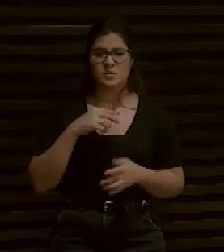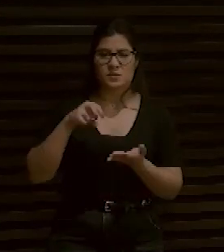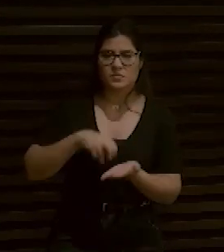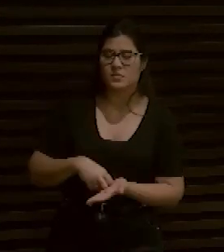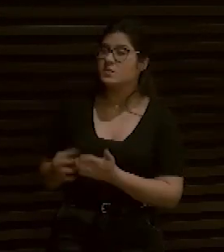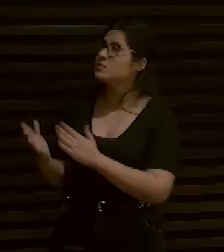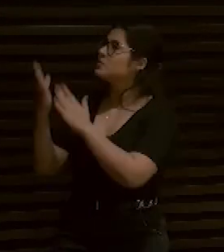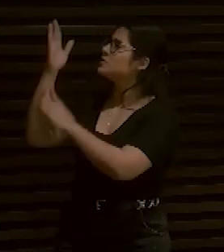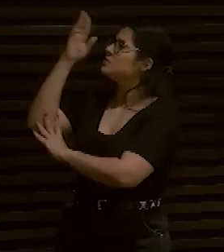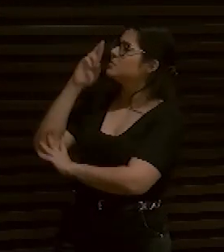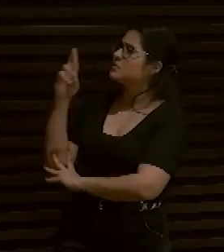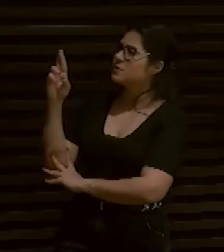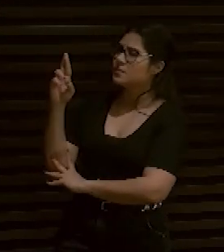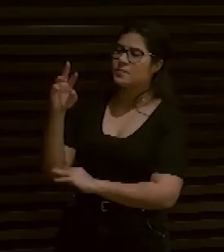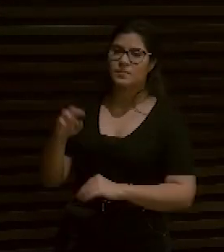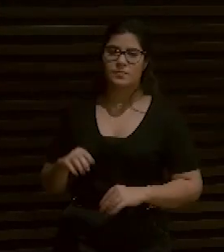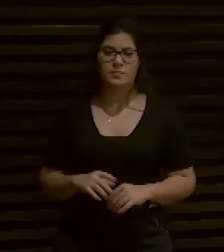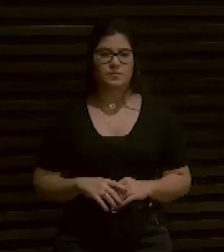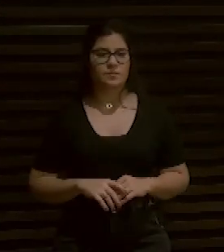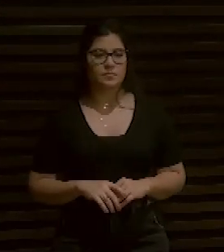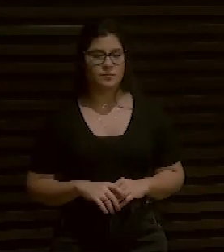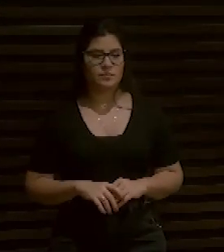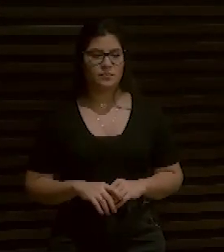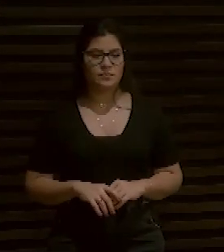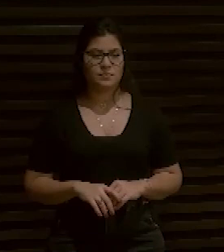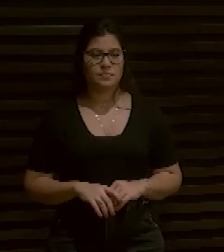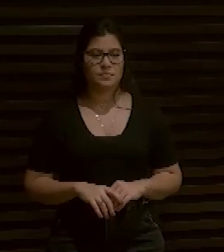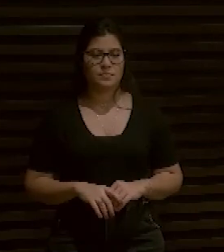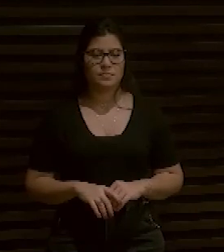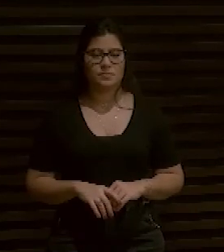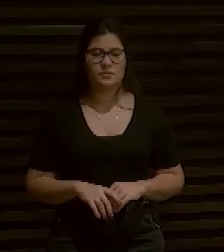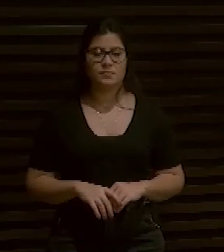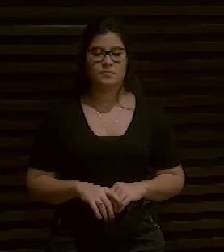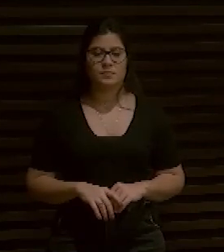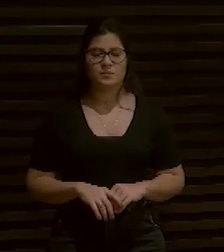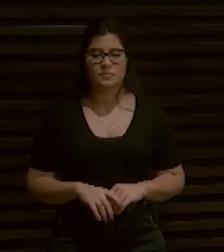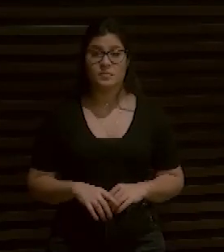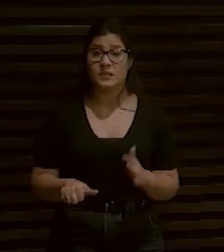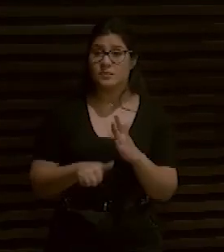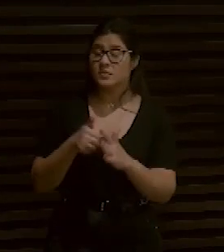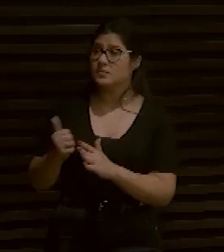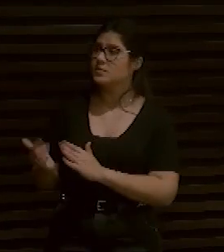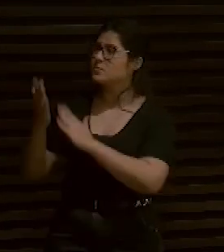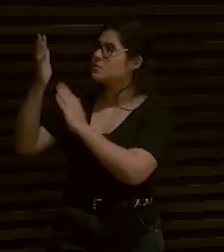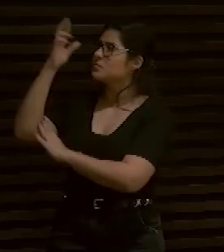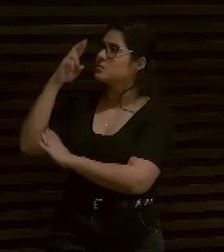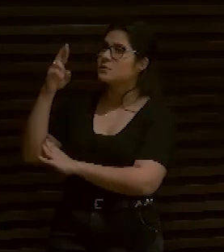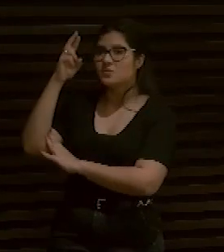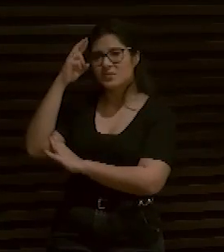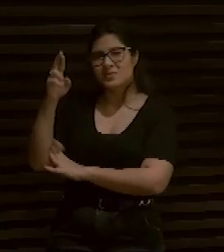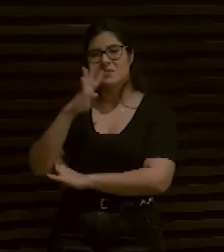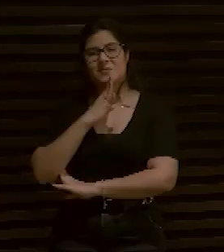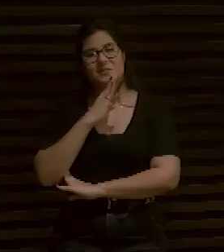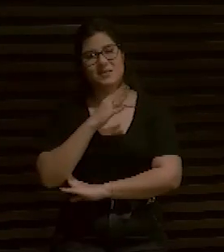Senhor. Às vezes você cometeu uma coisa que nem diante do Senhor você tem coragem de falar. Mas o Senhor conhece o que você